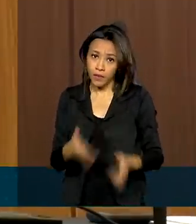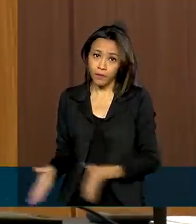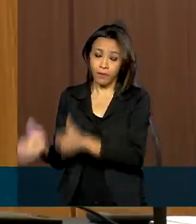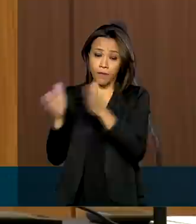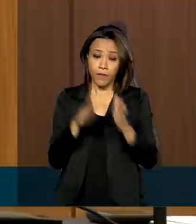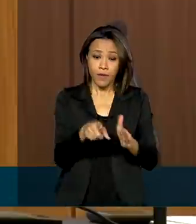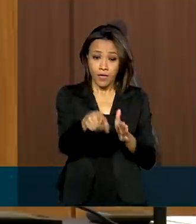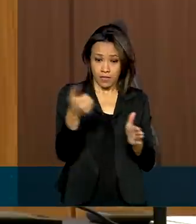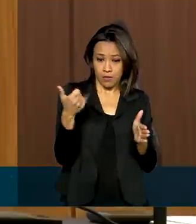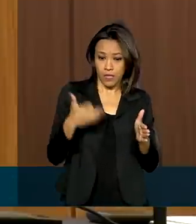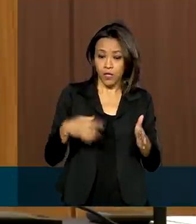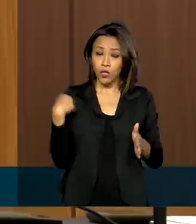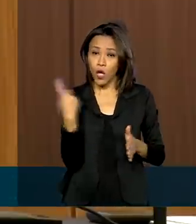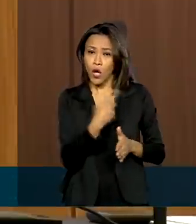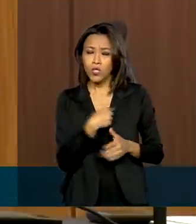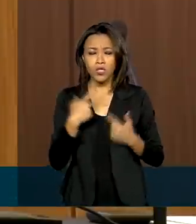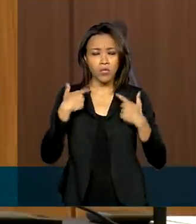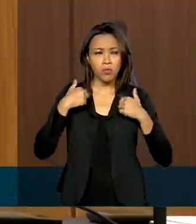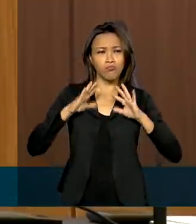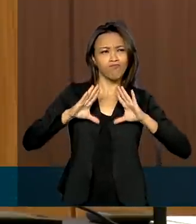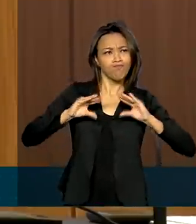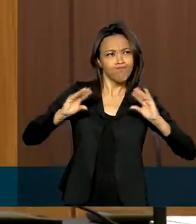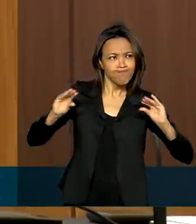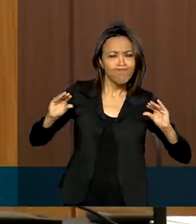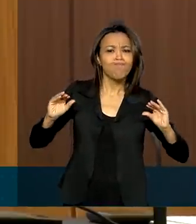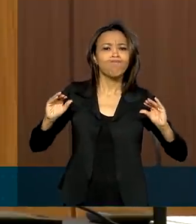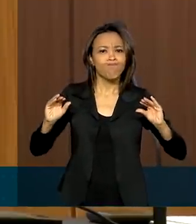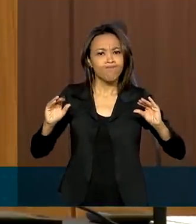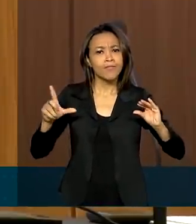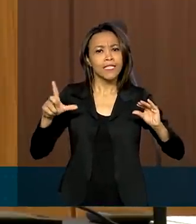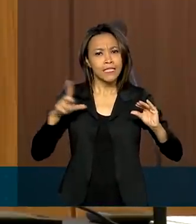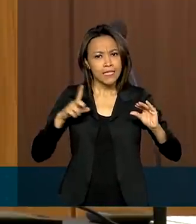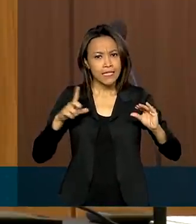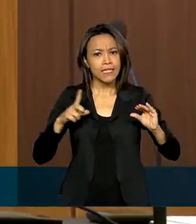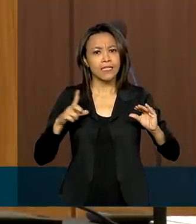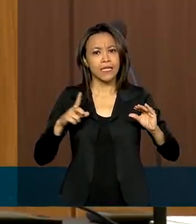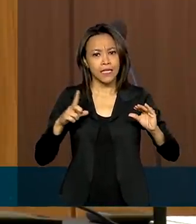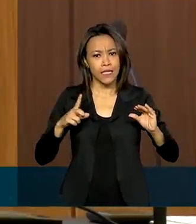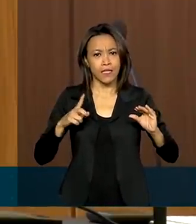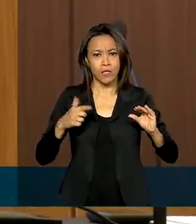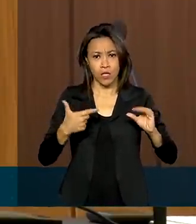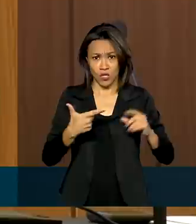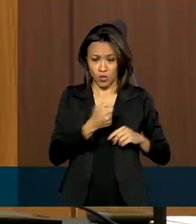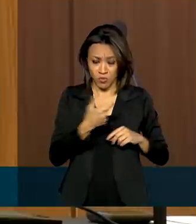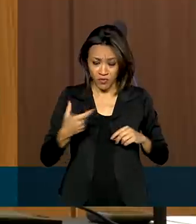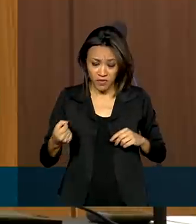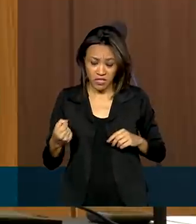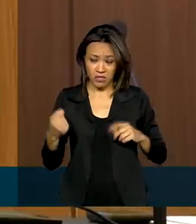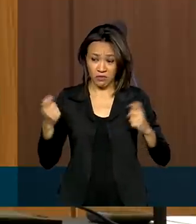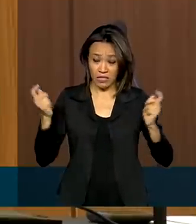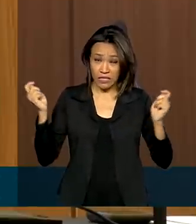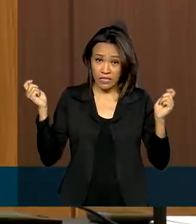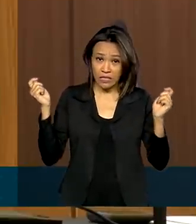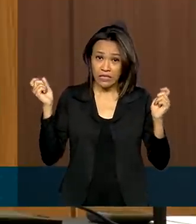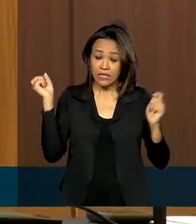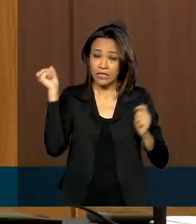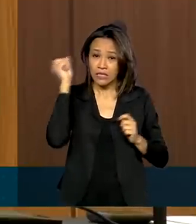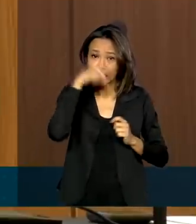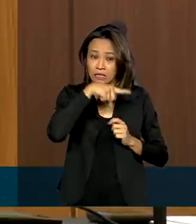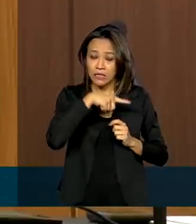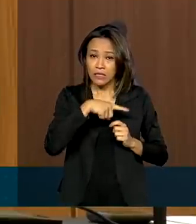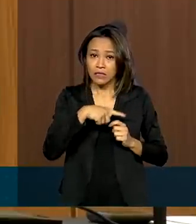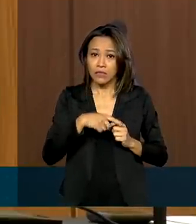entendemos que existiu uma pressão no ano de 2020. Descrevemos a pressão e